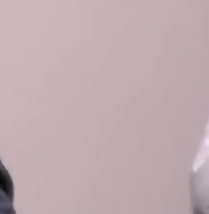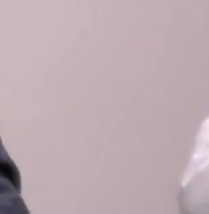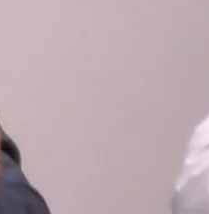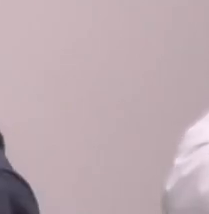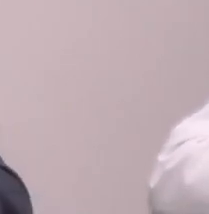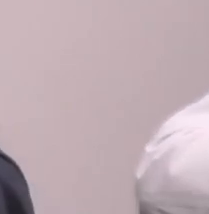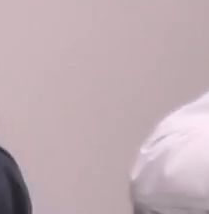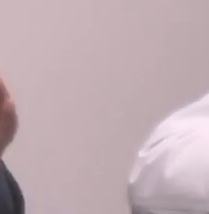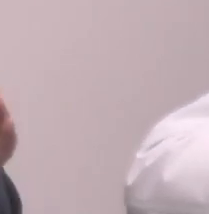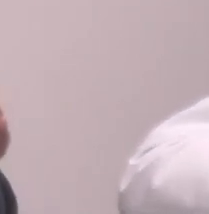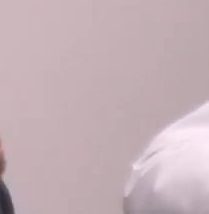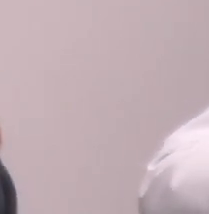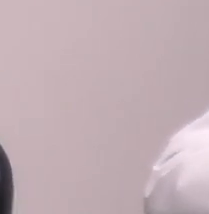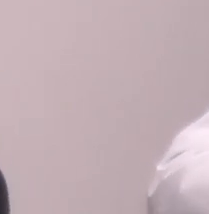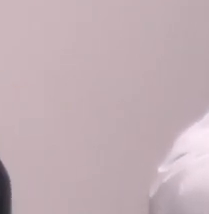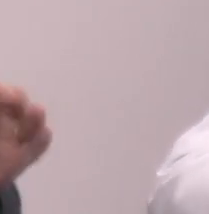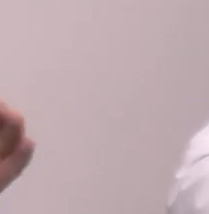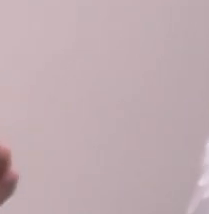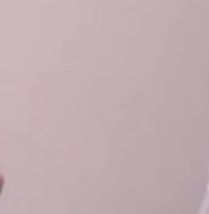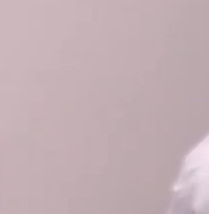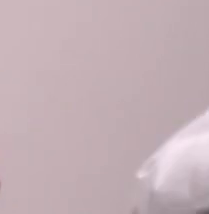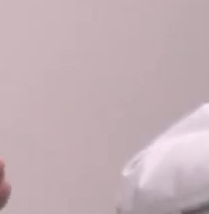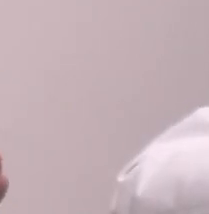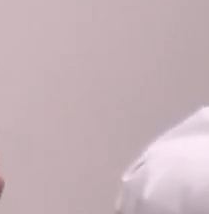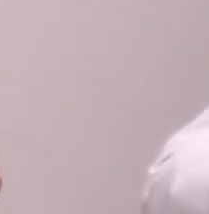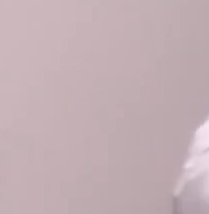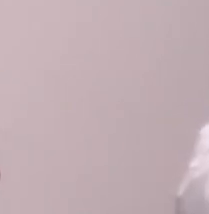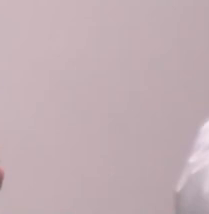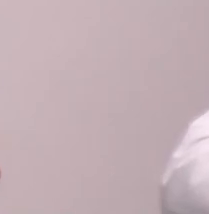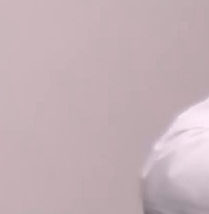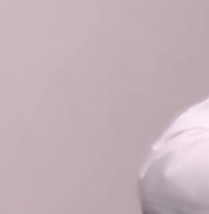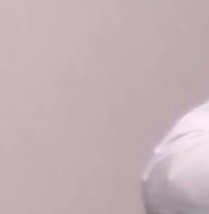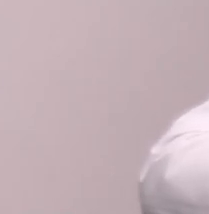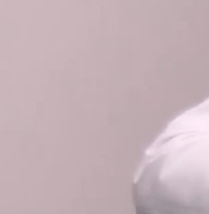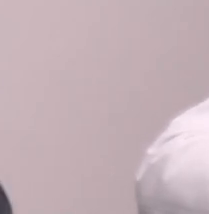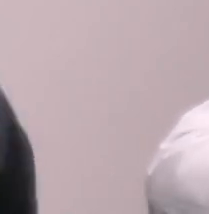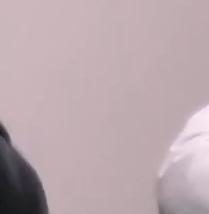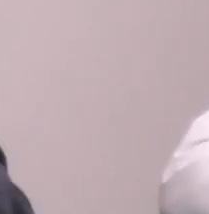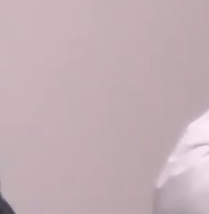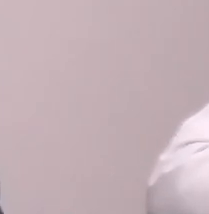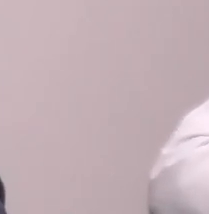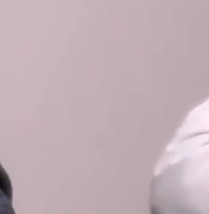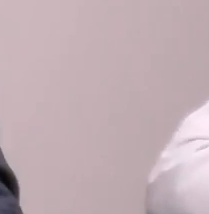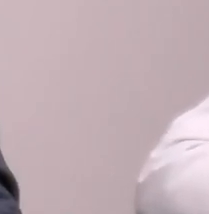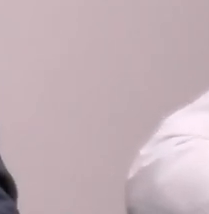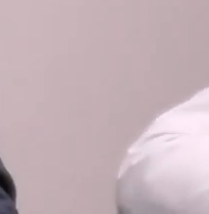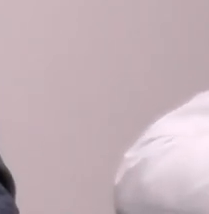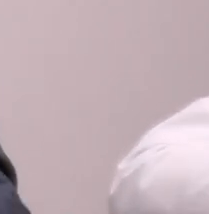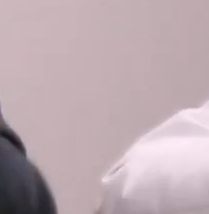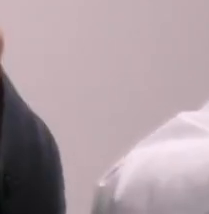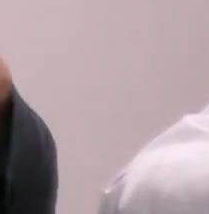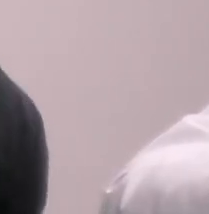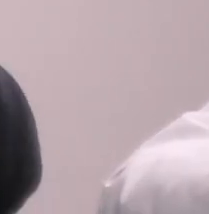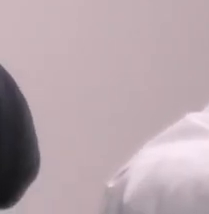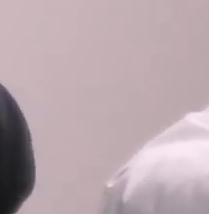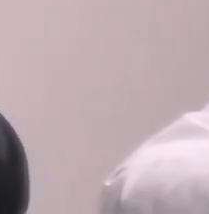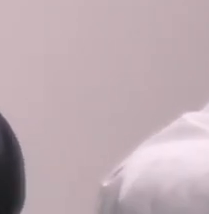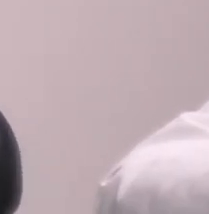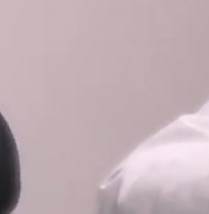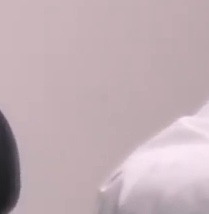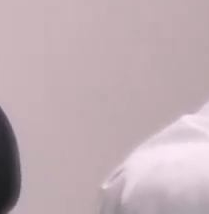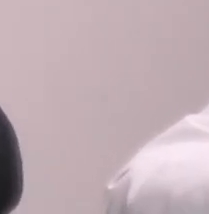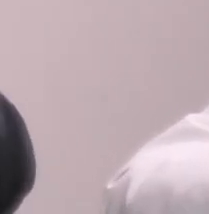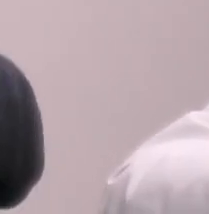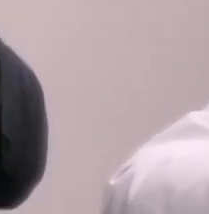mesmo tenho, ao longo desses anos que acompanho a luta da UESO, me feito essa pergunta e lutado a